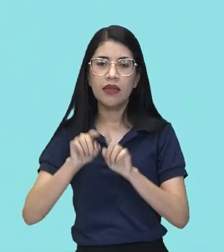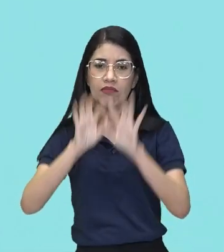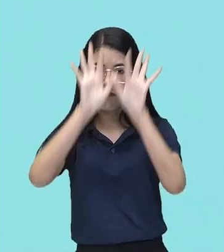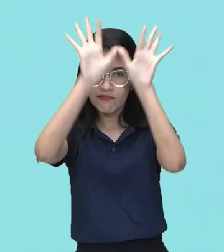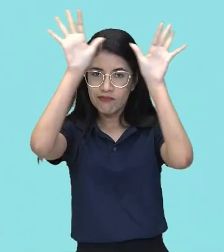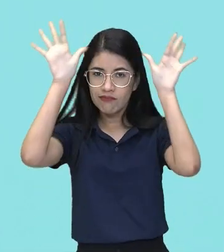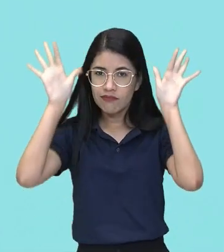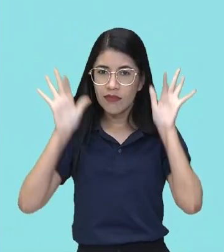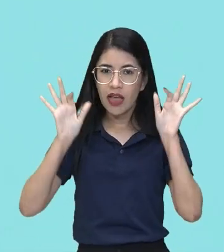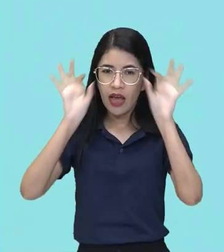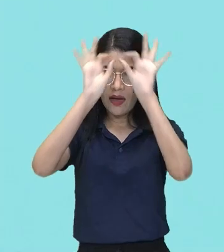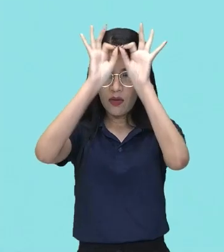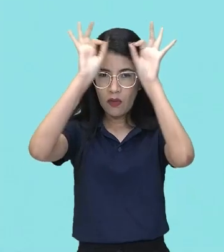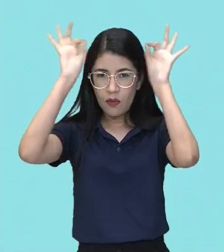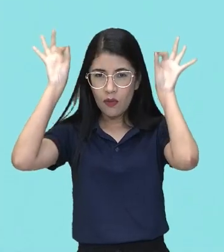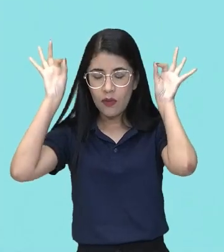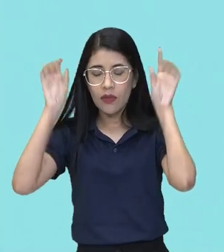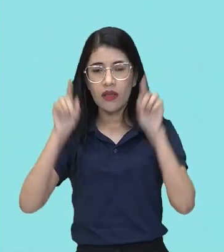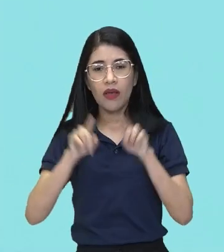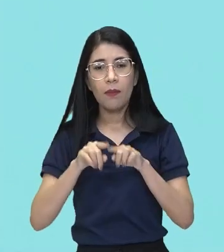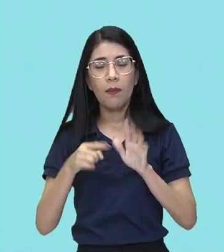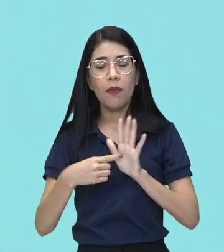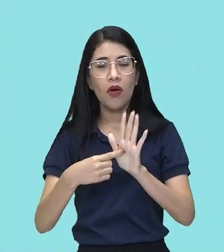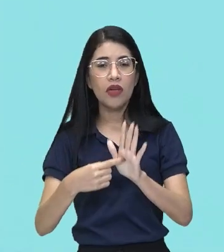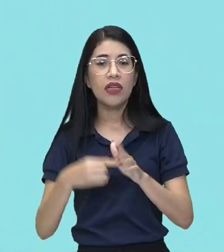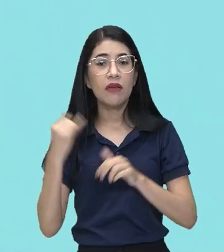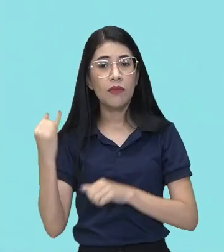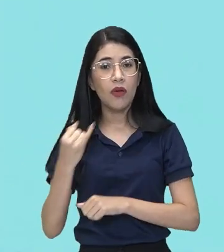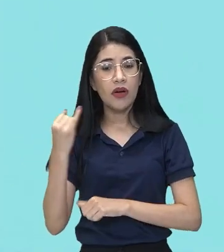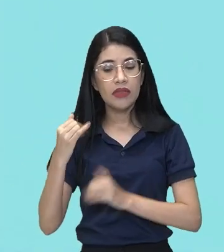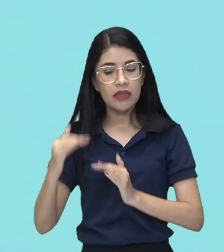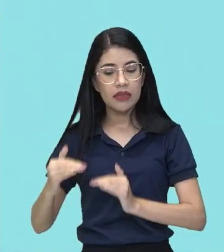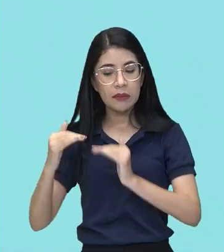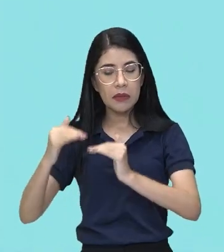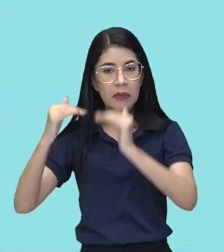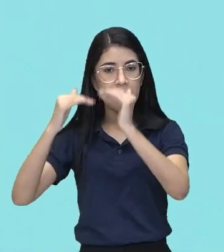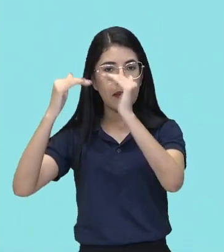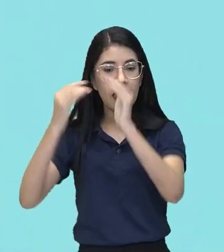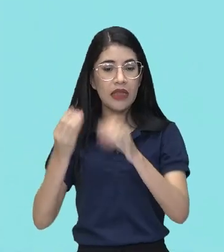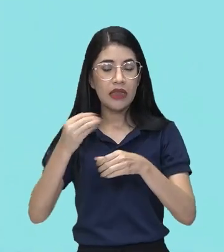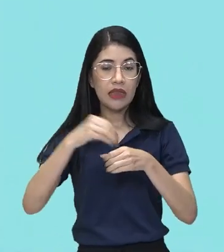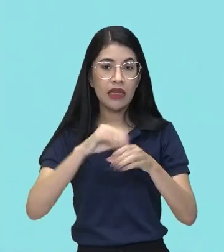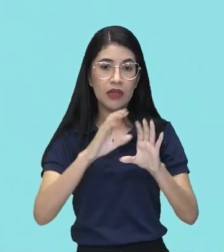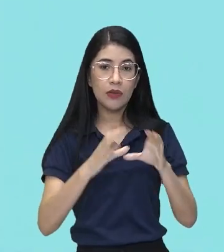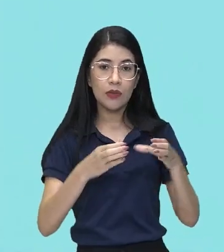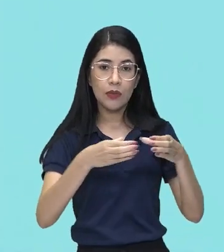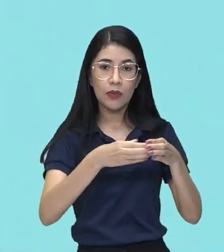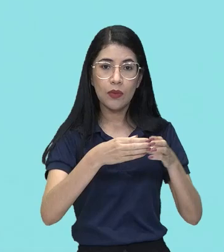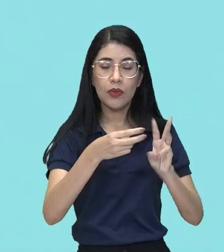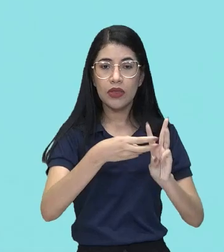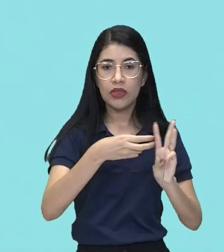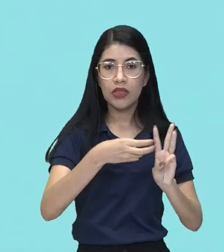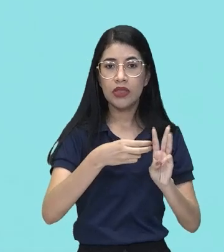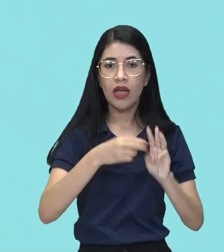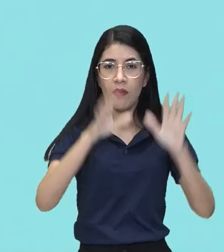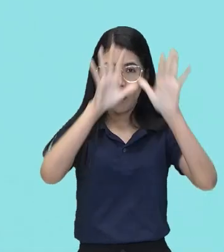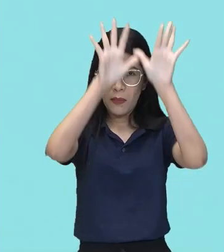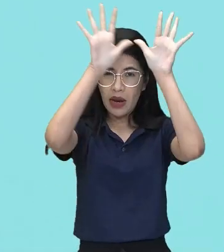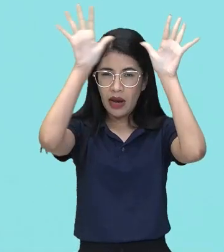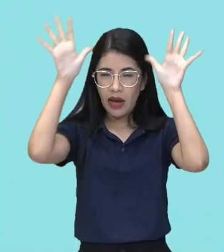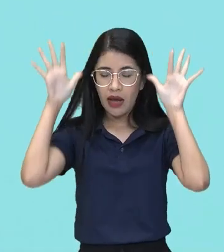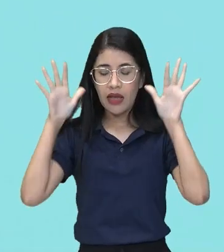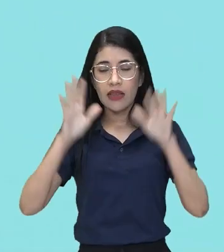né, a relevância de uma pessoa dentro daquela etnia, dentro da tribo. Um tem um cocar maior e